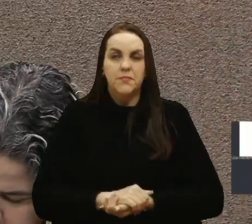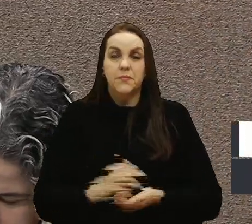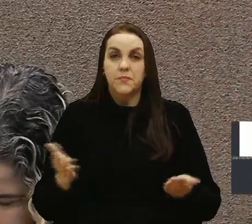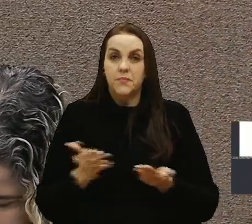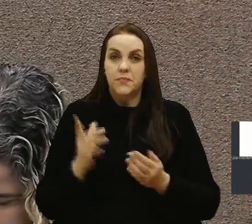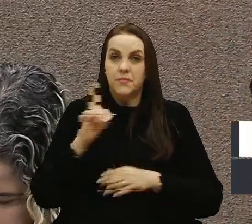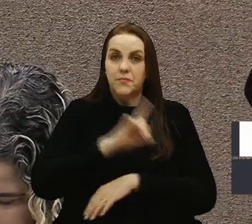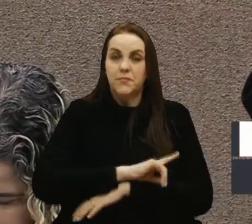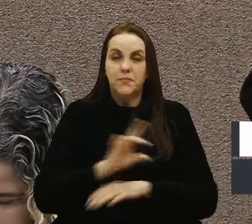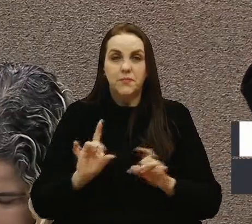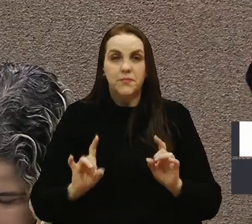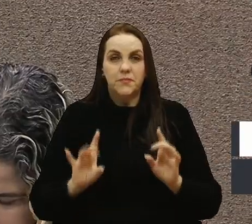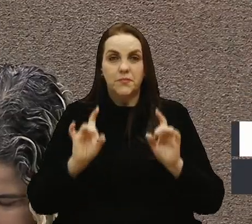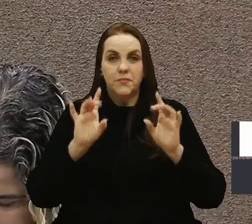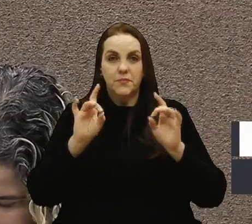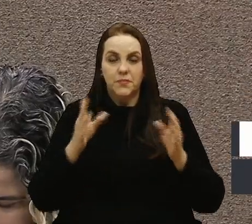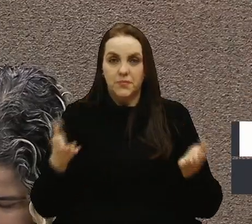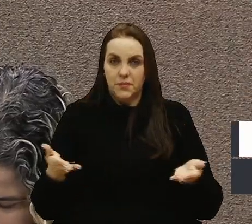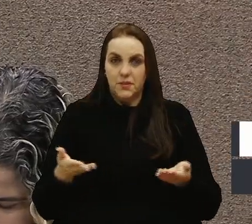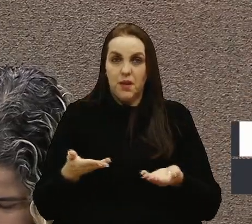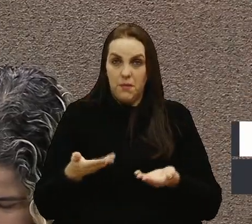muito especial para mim, um dia